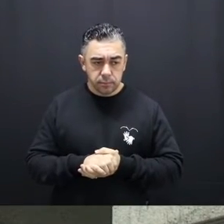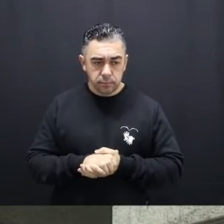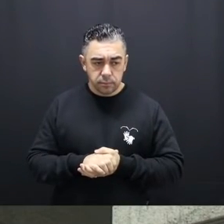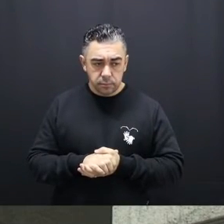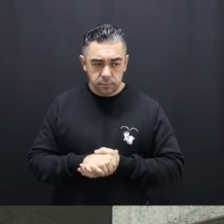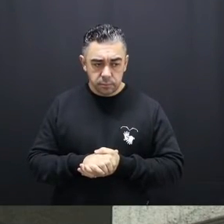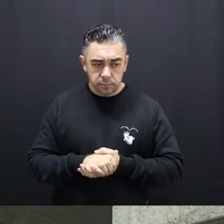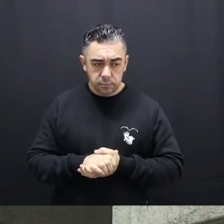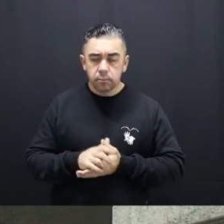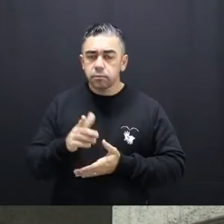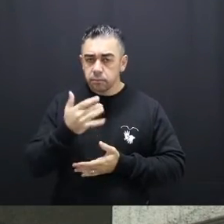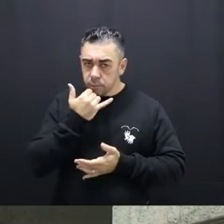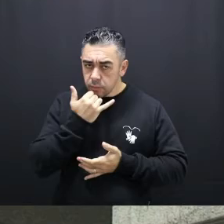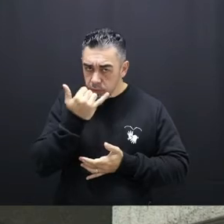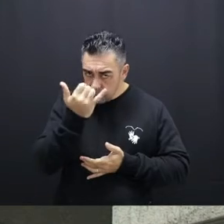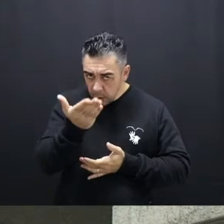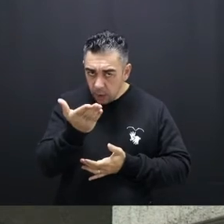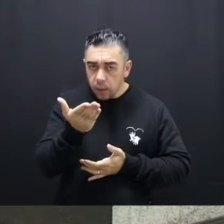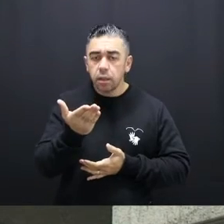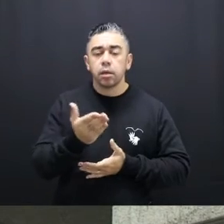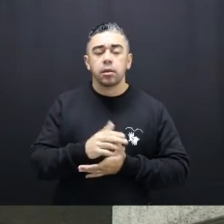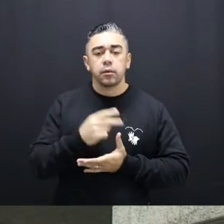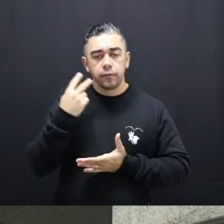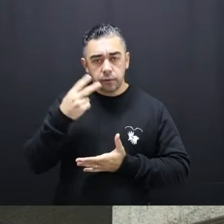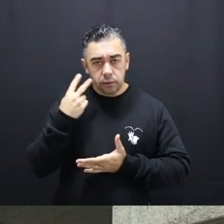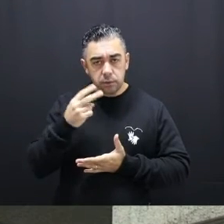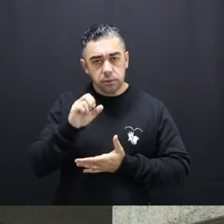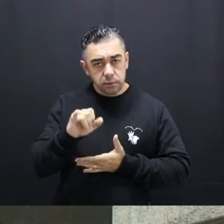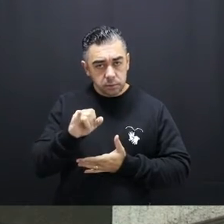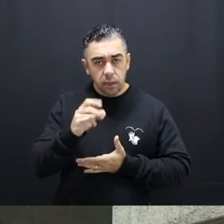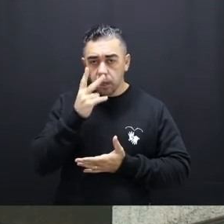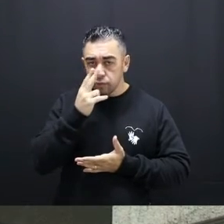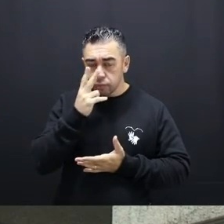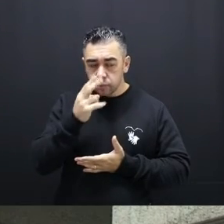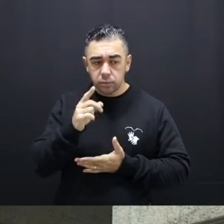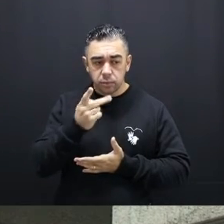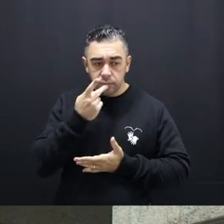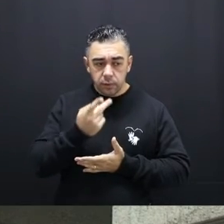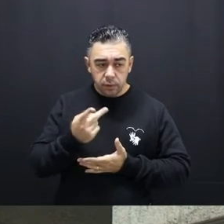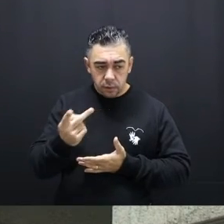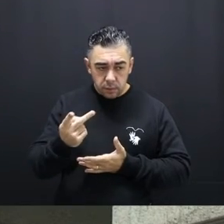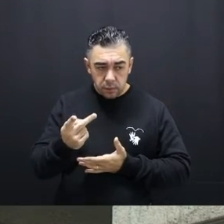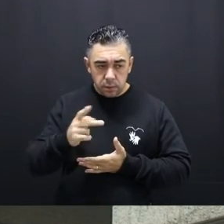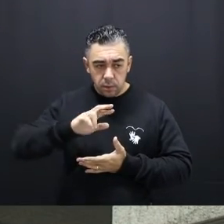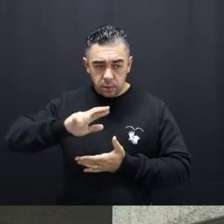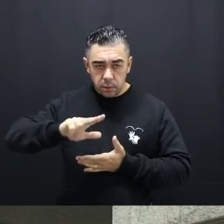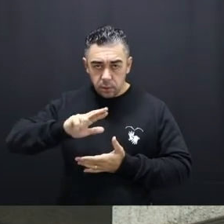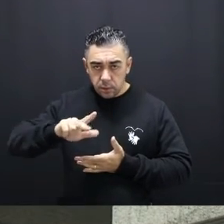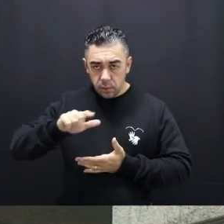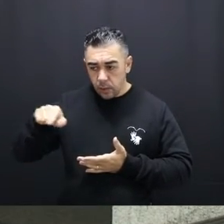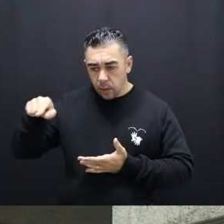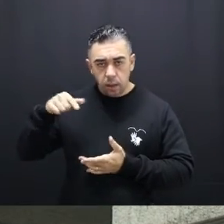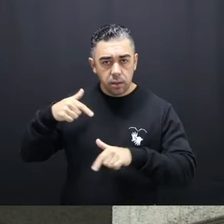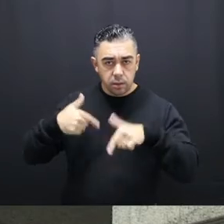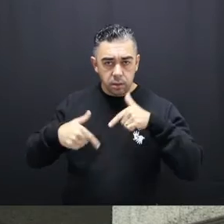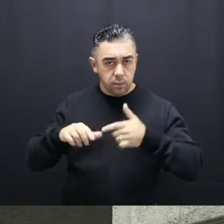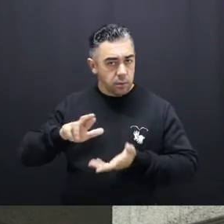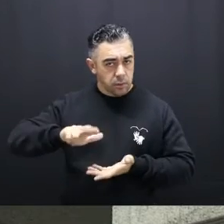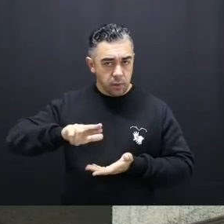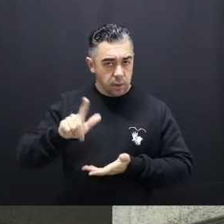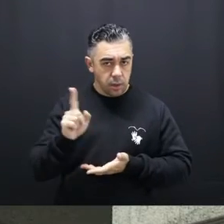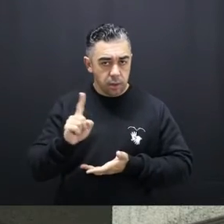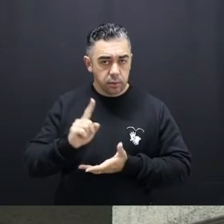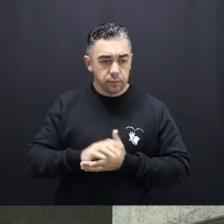quero me desculpar com o vereador se ele achou que eu coloquei que o servidor dele não era eficiente não é o caso